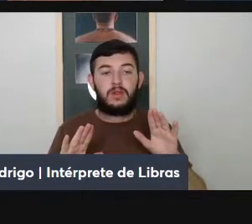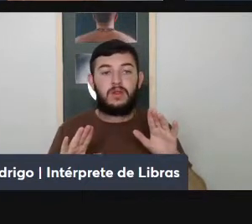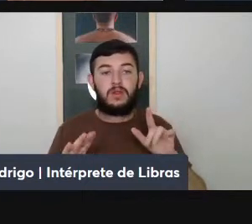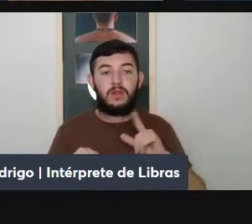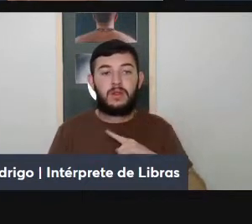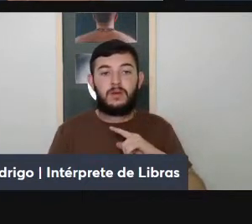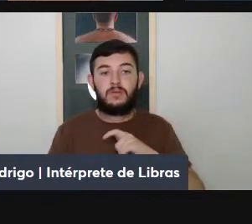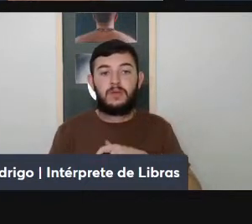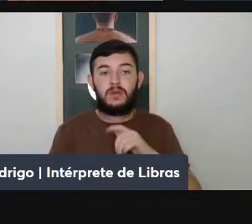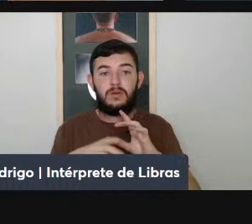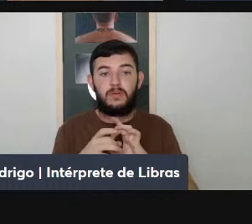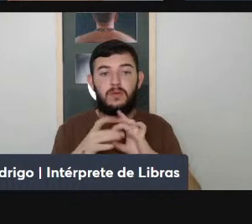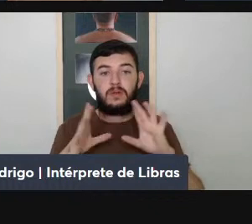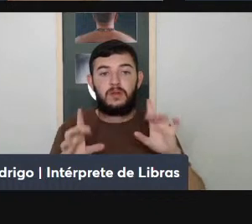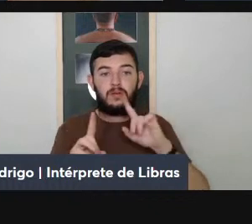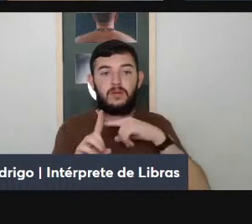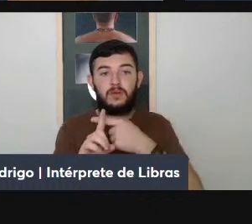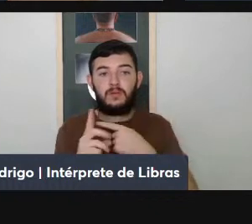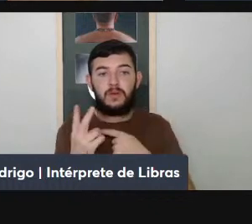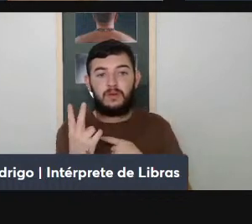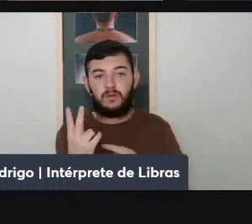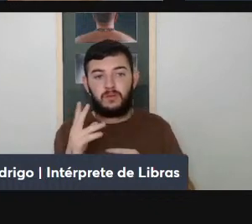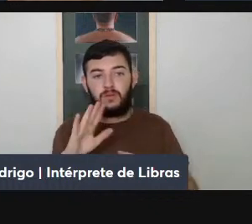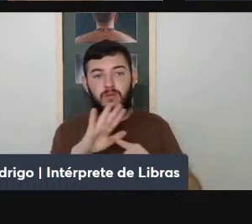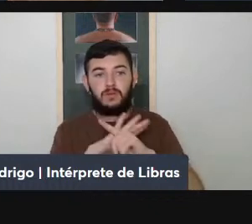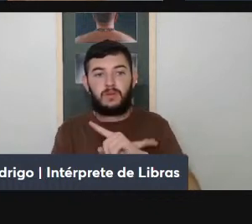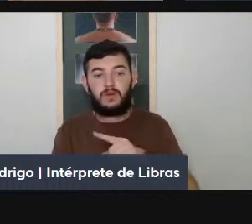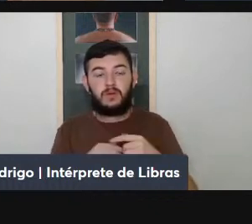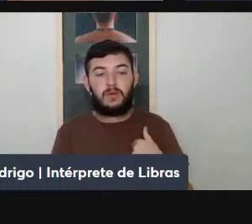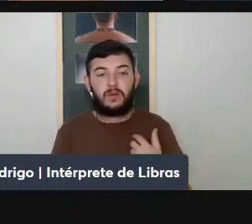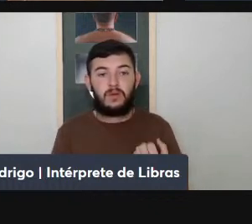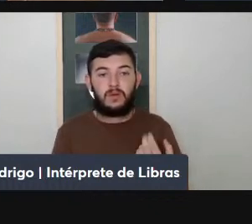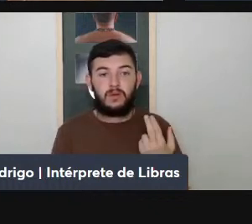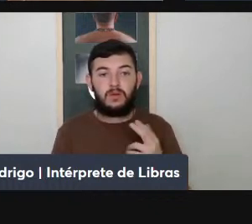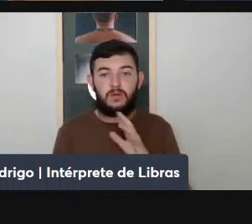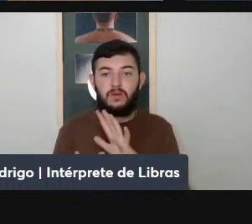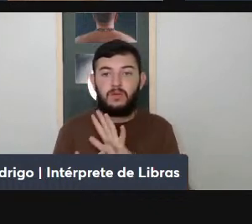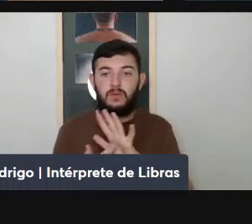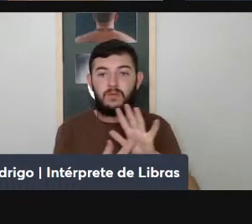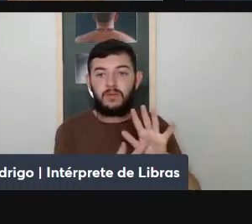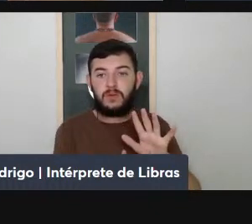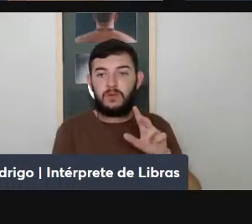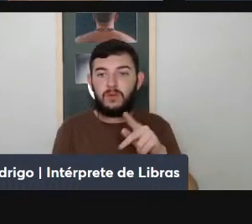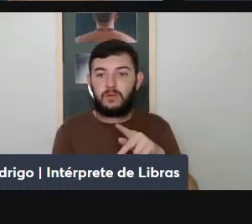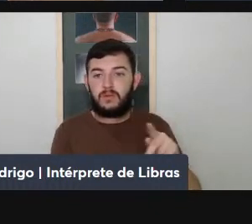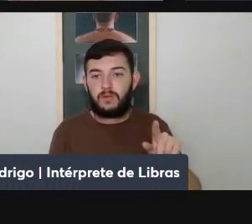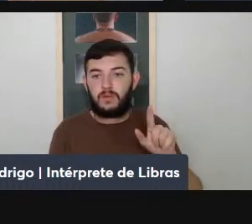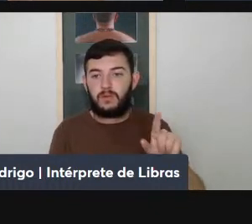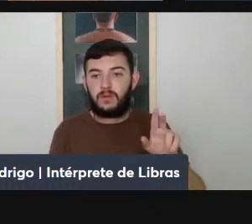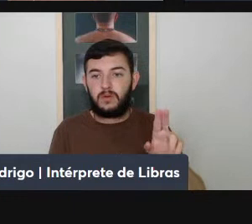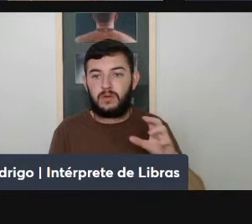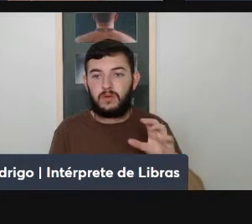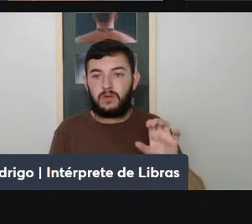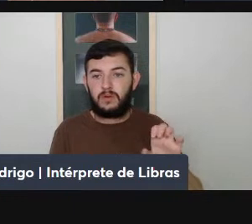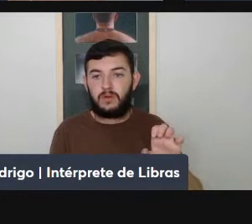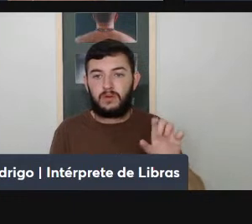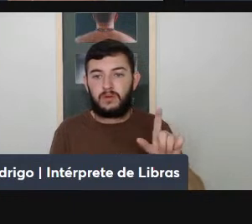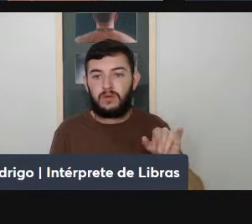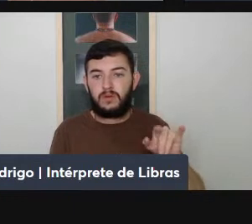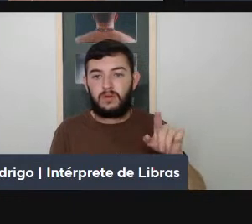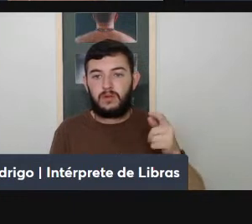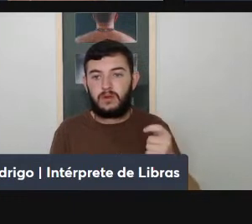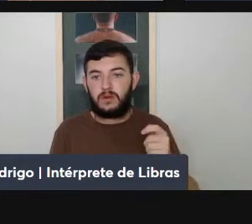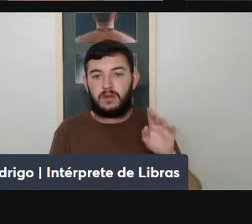tempo para pelo menos mais duas. Eu vou colocar aqui a pergunta da professora Lucélia Bassalo.